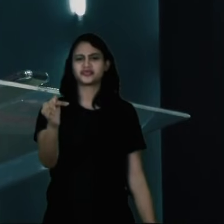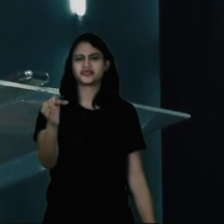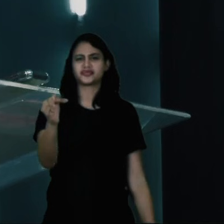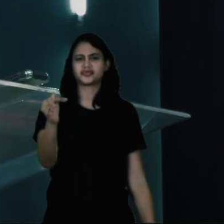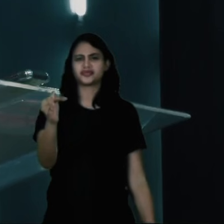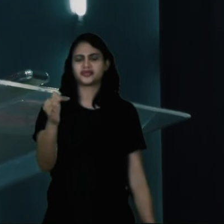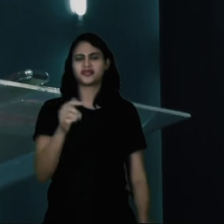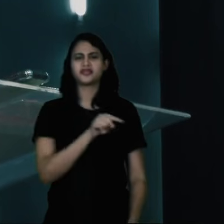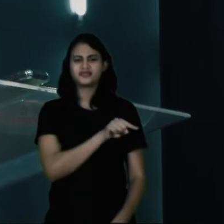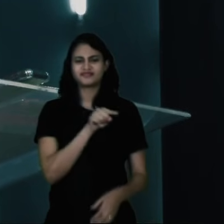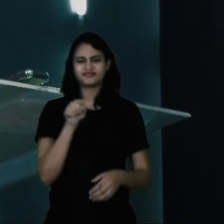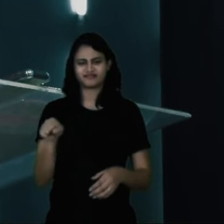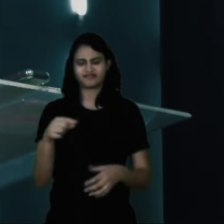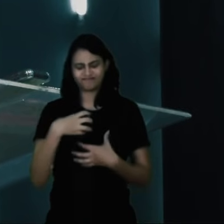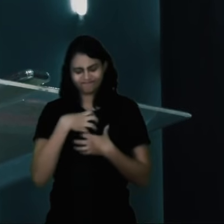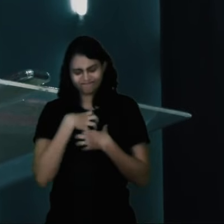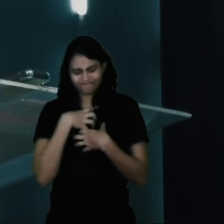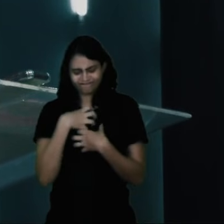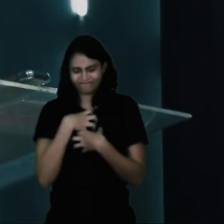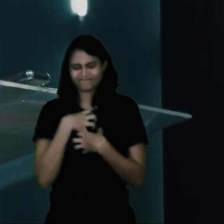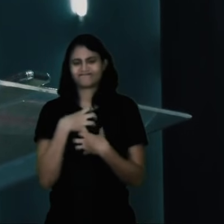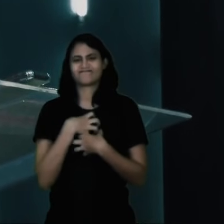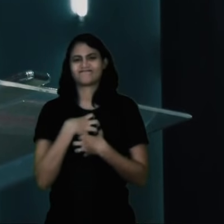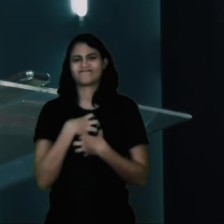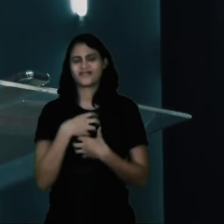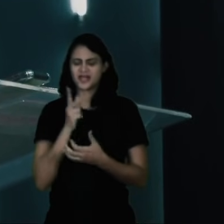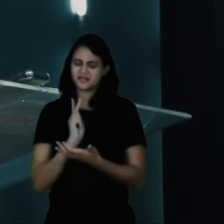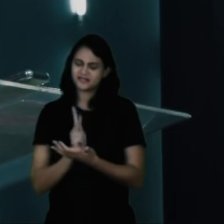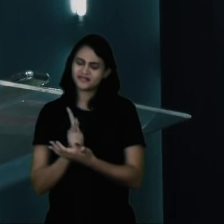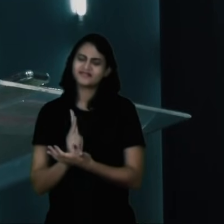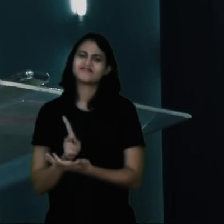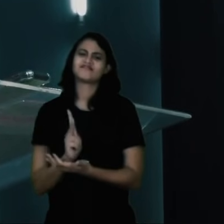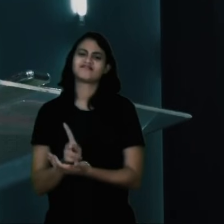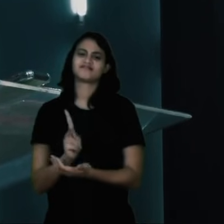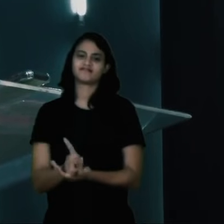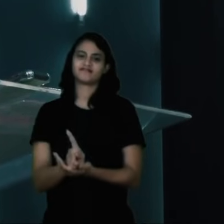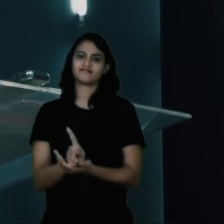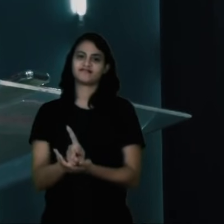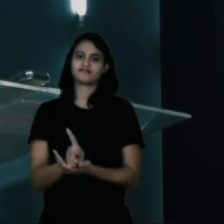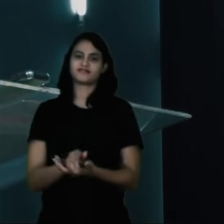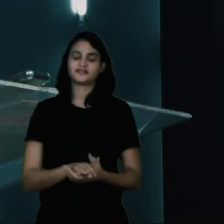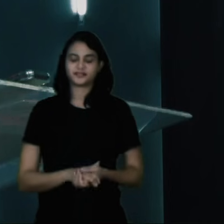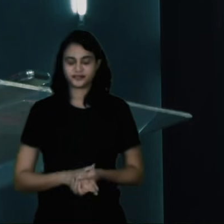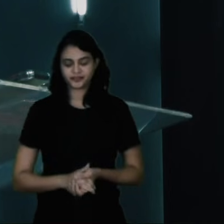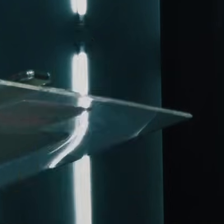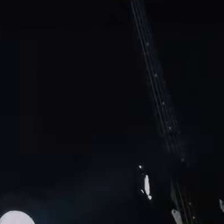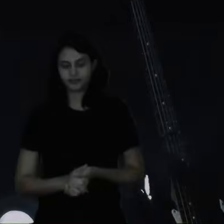você pode durar toda uma vida.